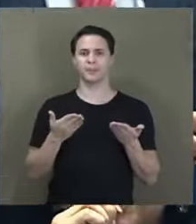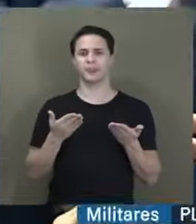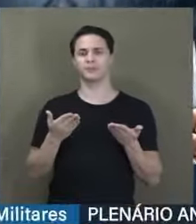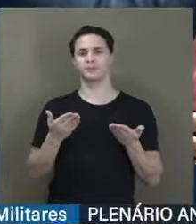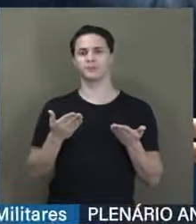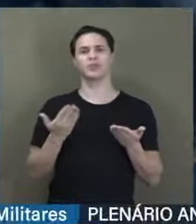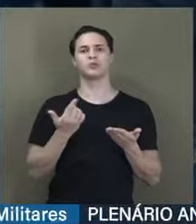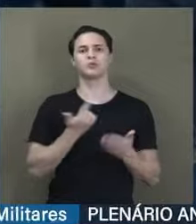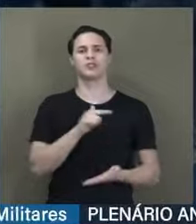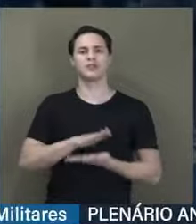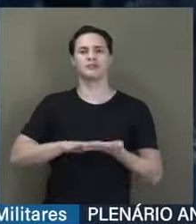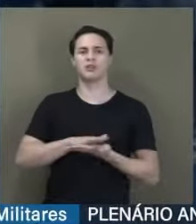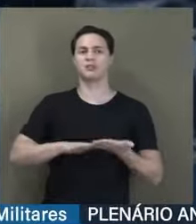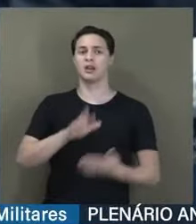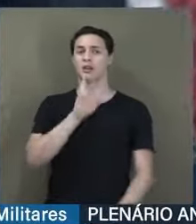uma resposta